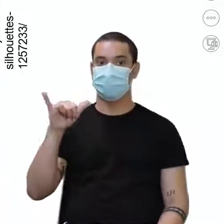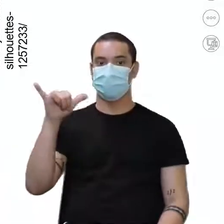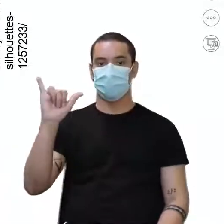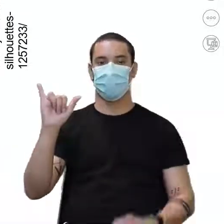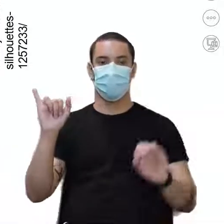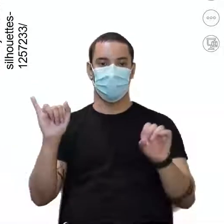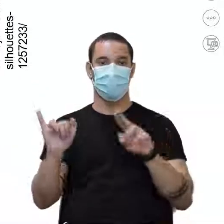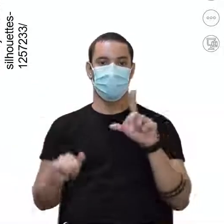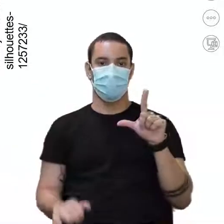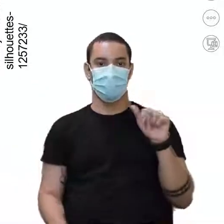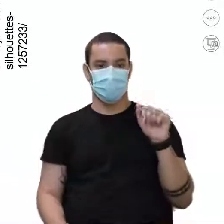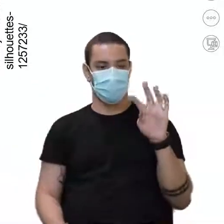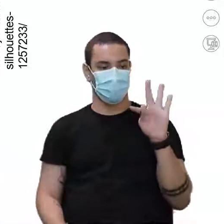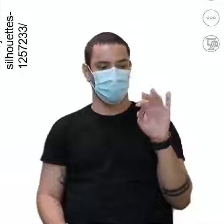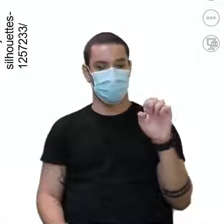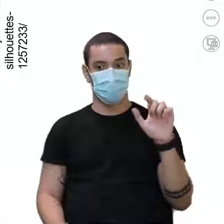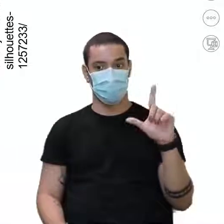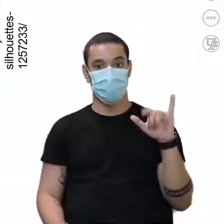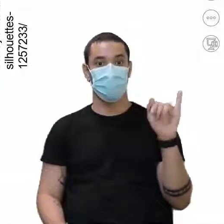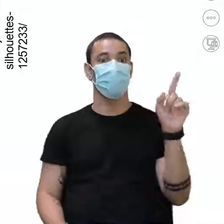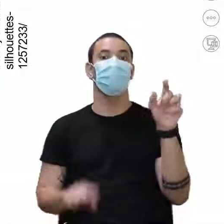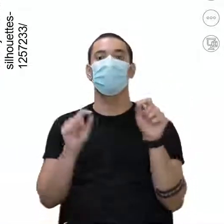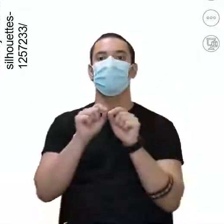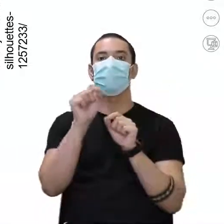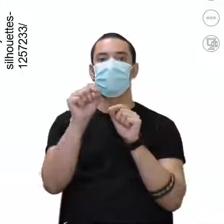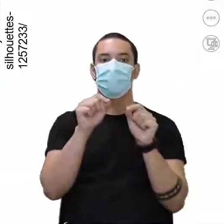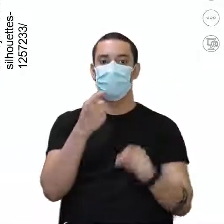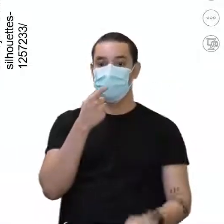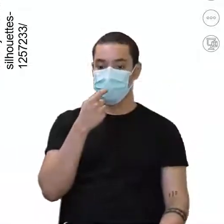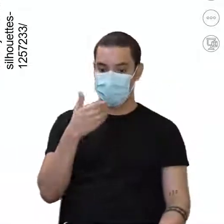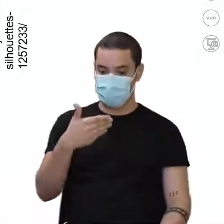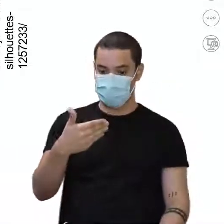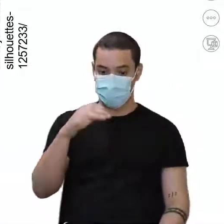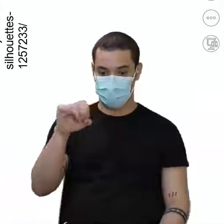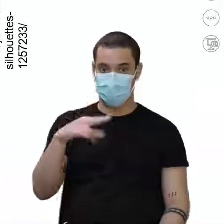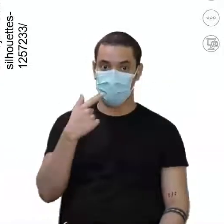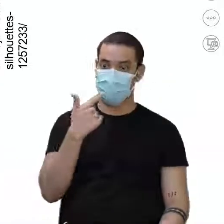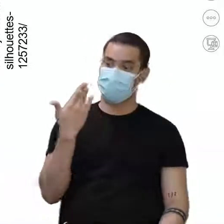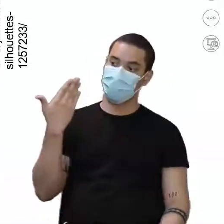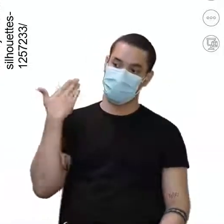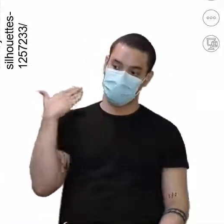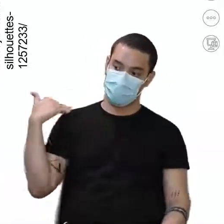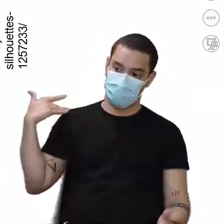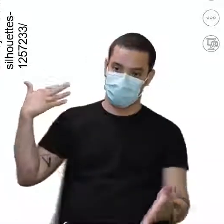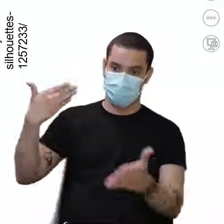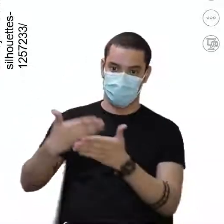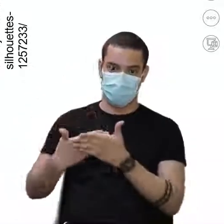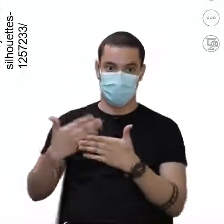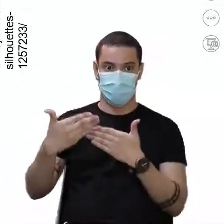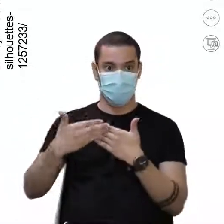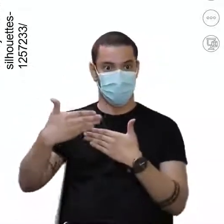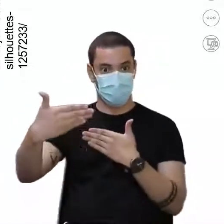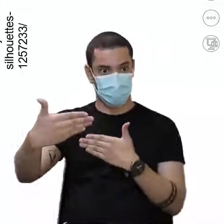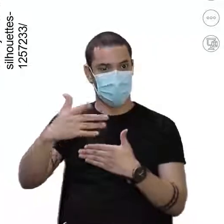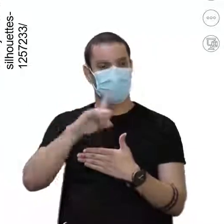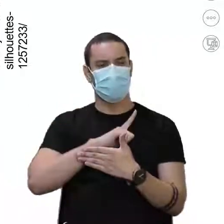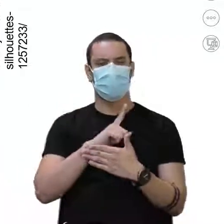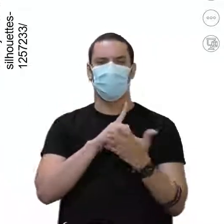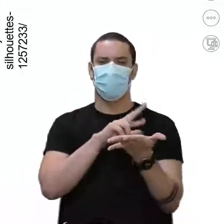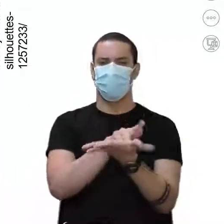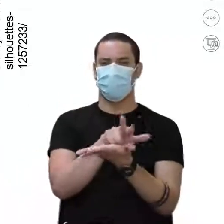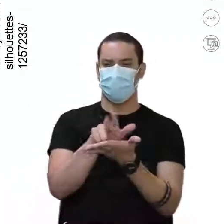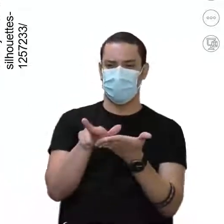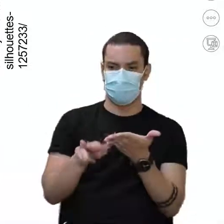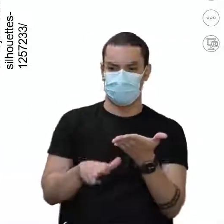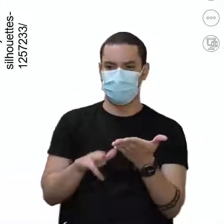recently or lately? O que você tem feito recentemente ou ultimamente? Aí temos várias situações. Temos